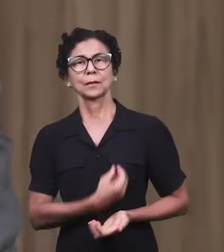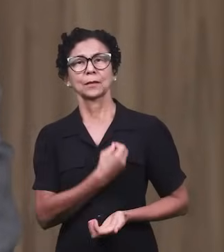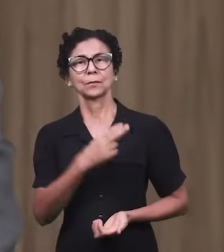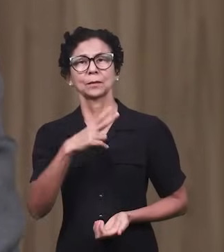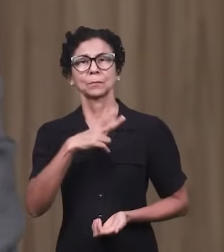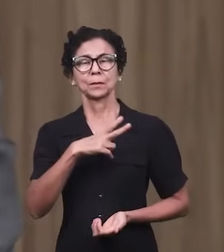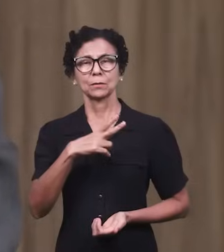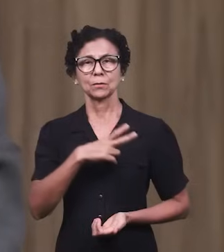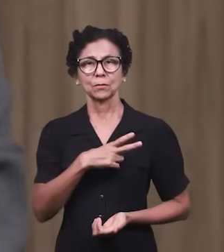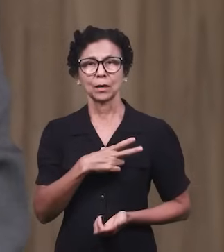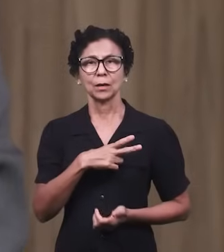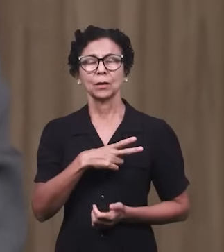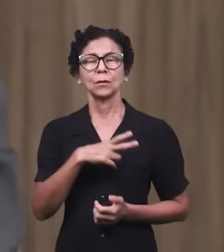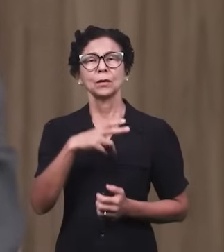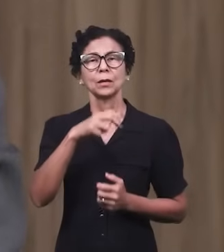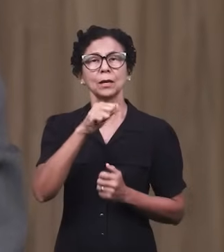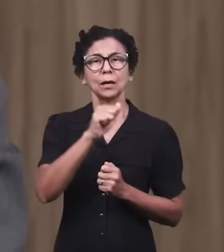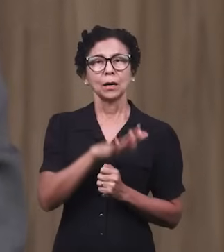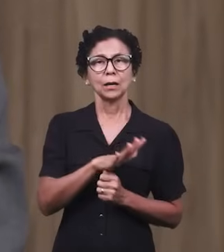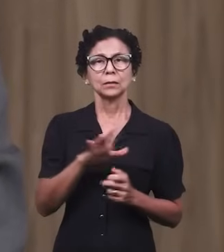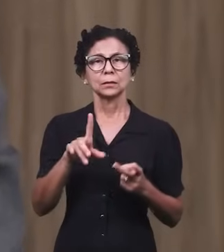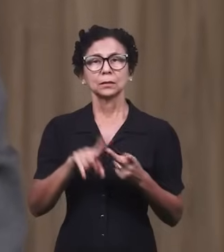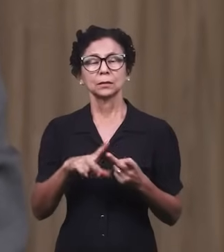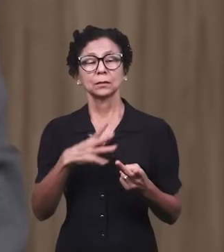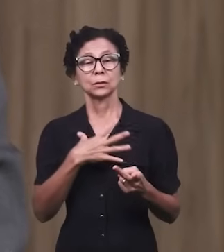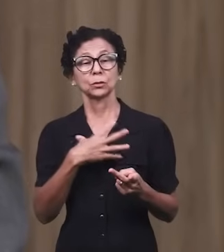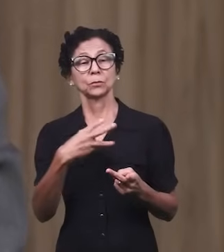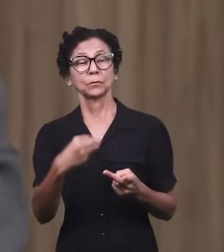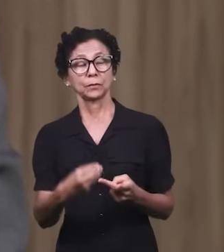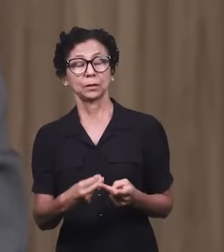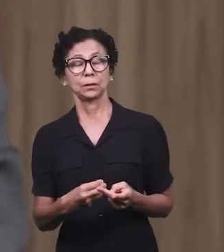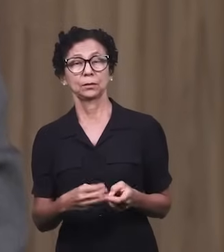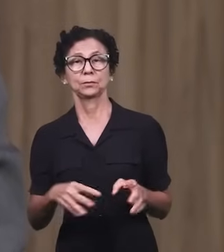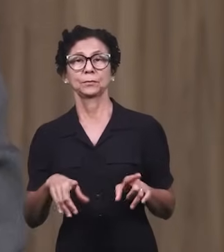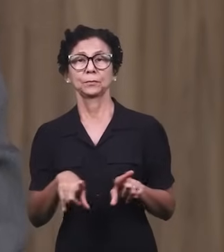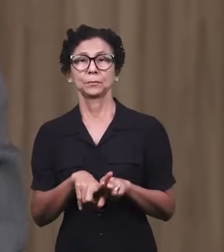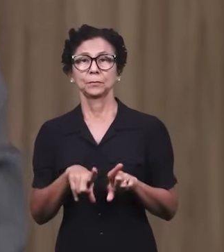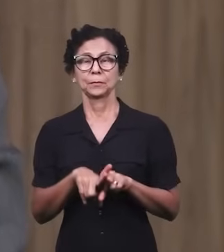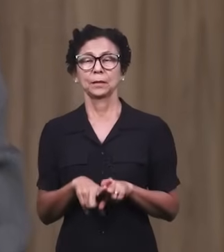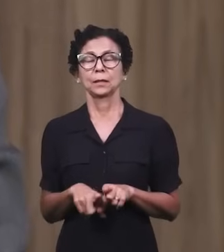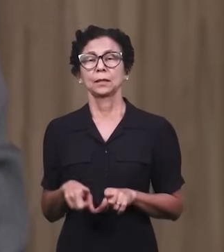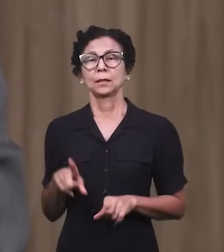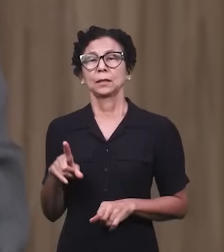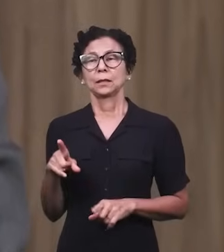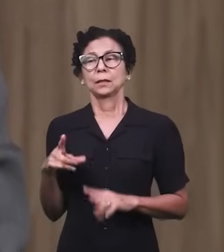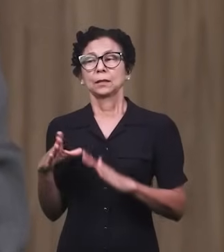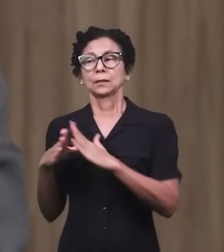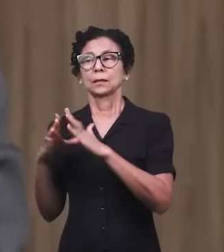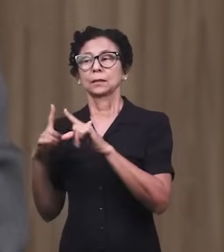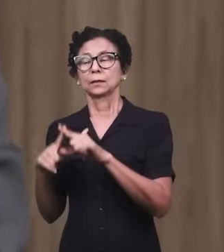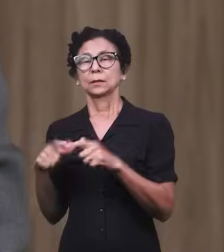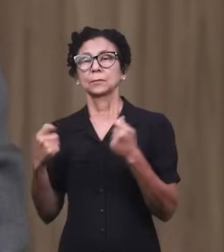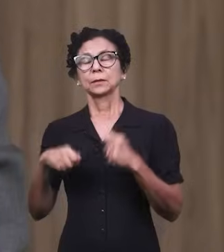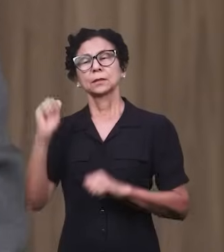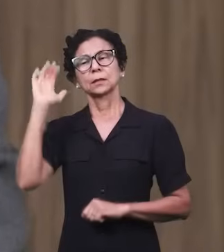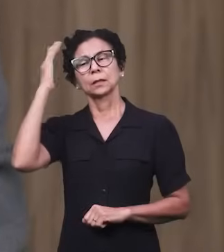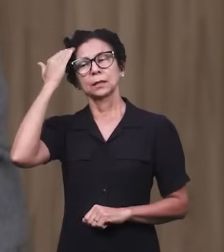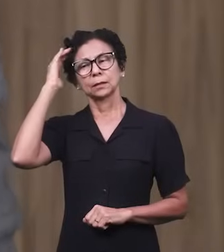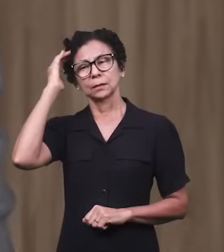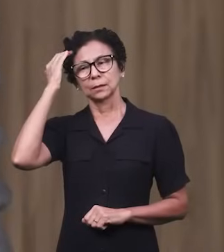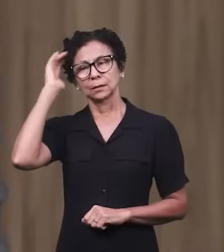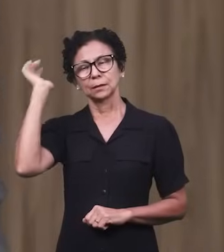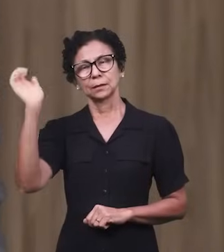que Deus deu a ela. E às vezes na igreja isso é importante ter esse entendimento.